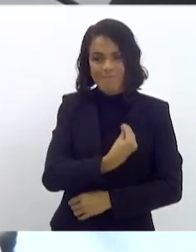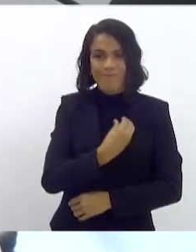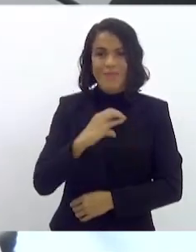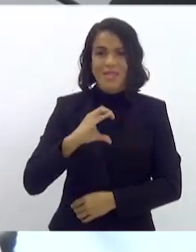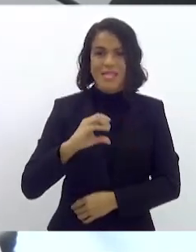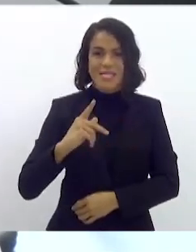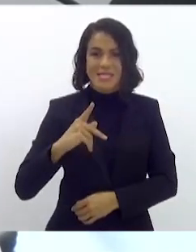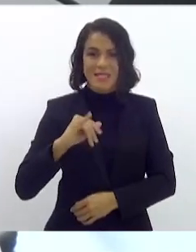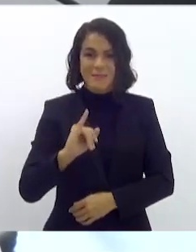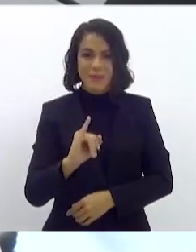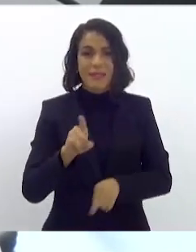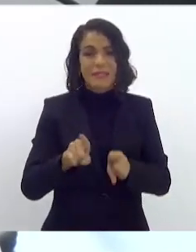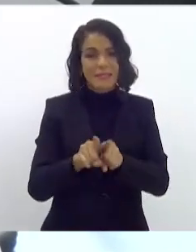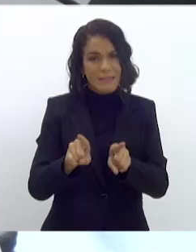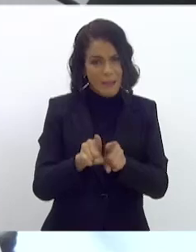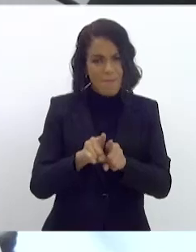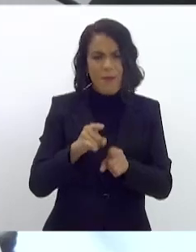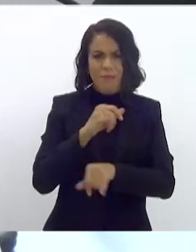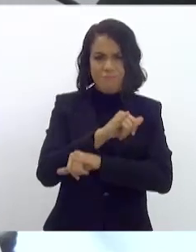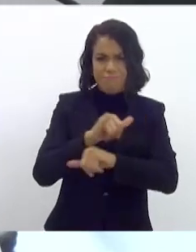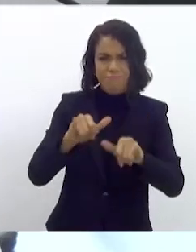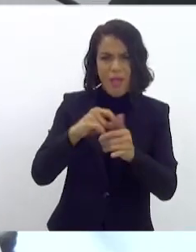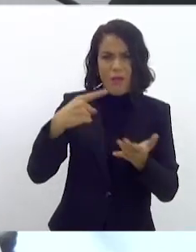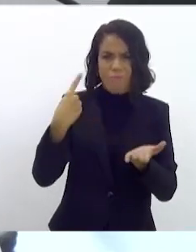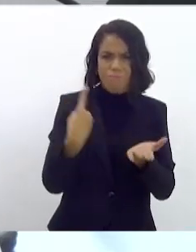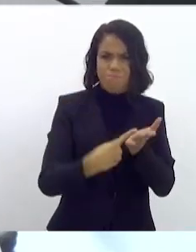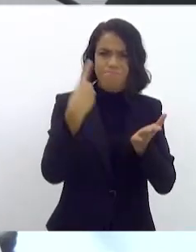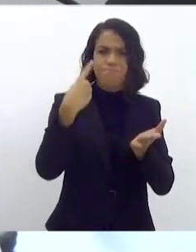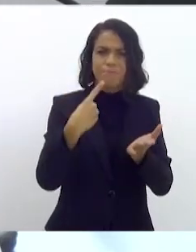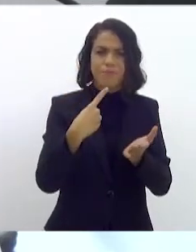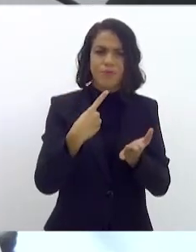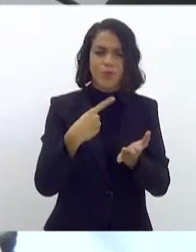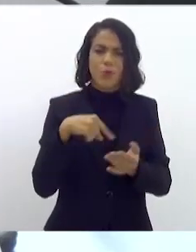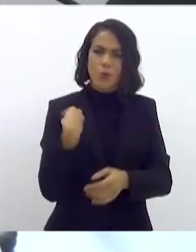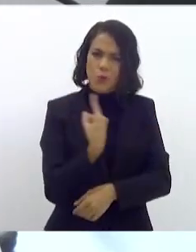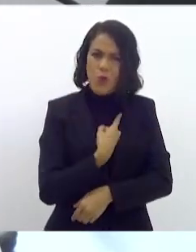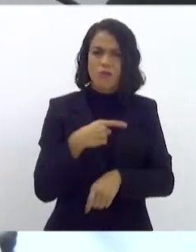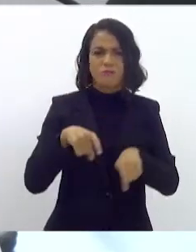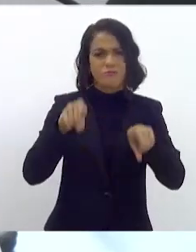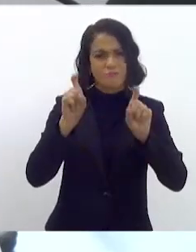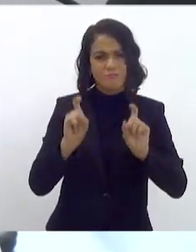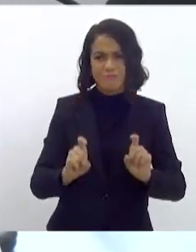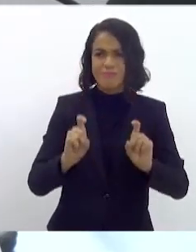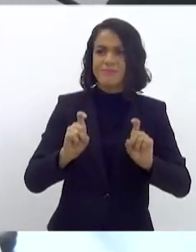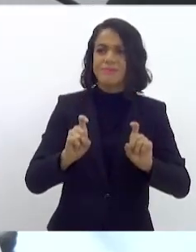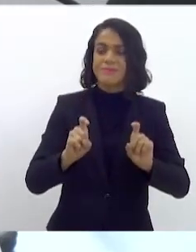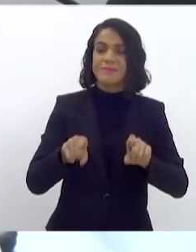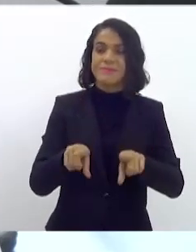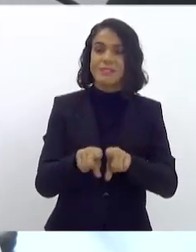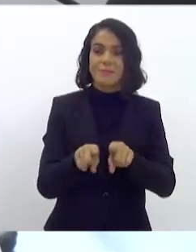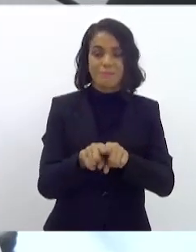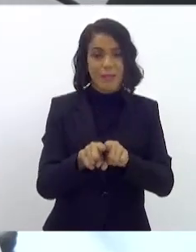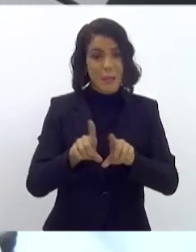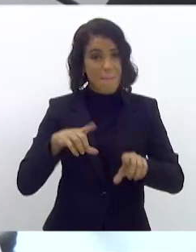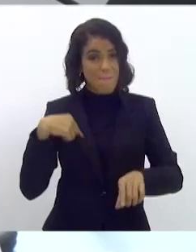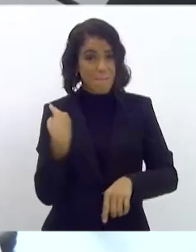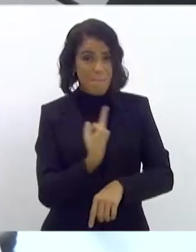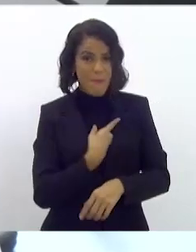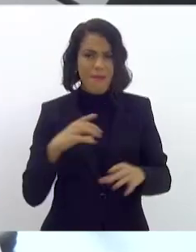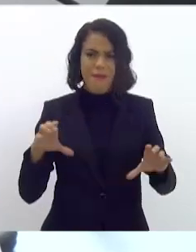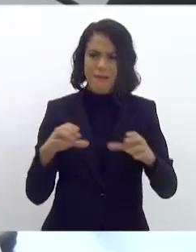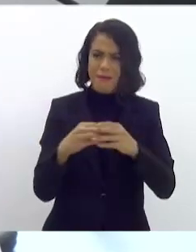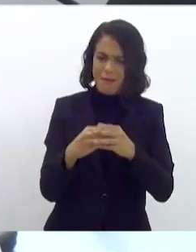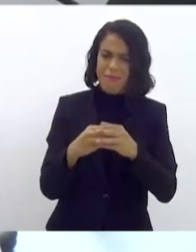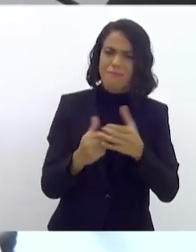CPI e reiterar o meu compromisso do nosso mandato, da nossa equipe, para que a gente possa ter aí uma